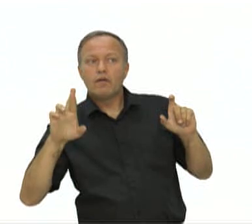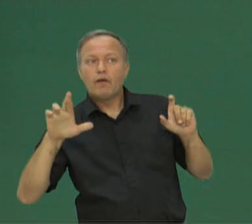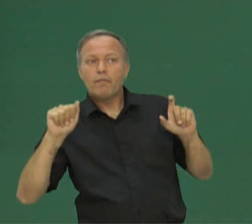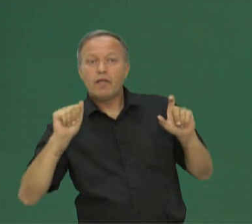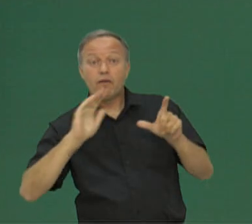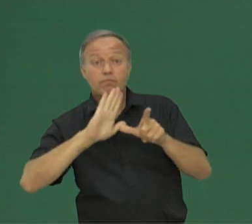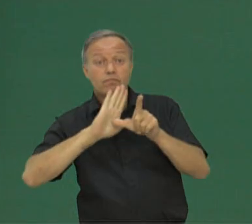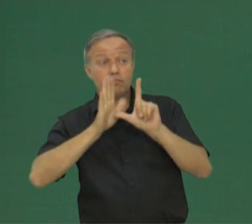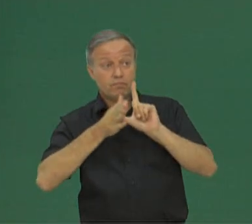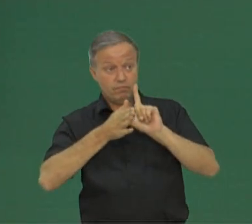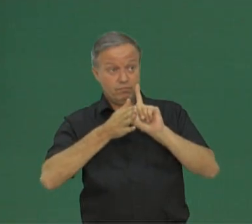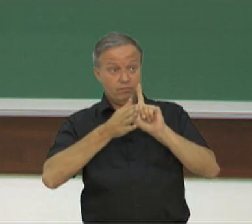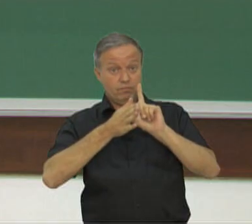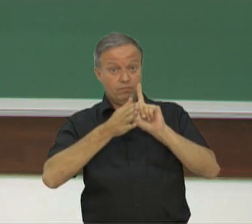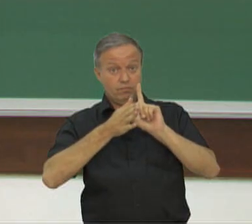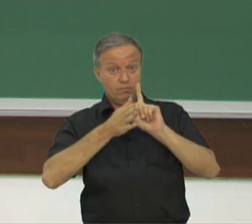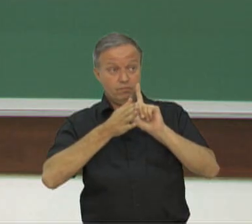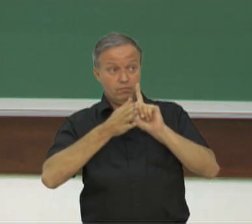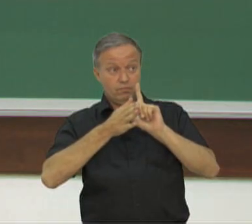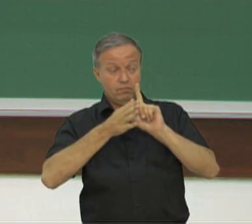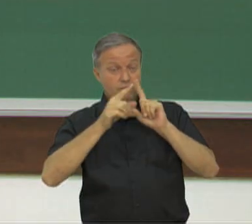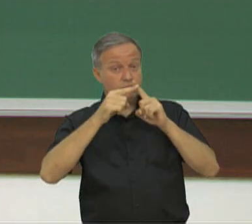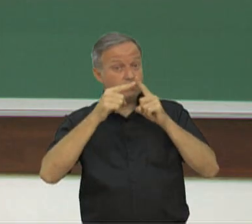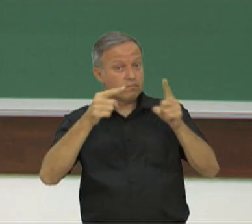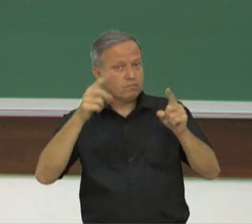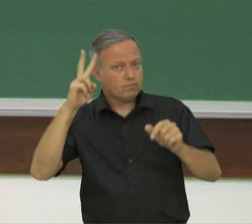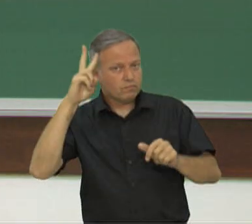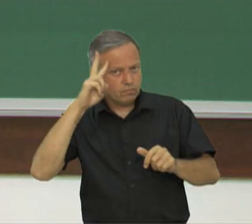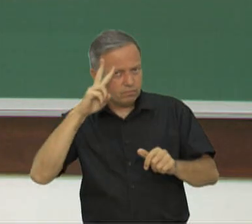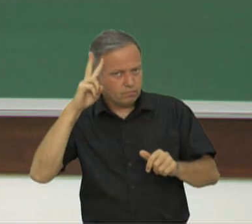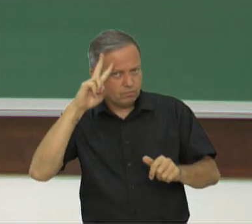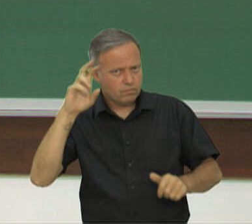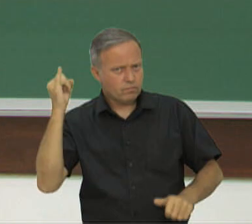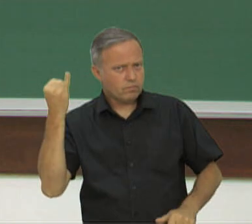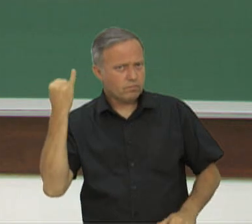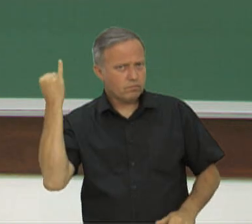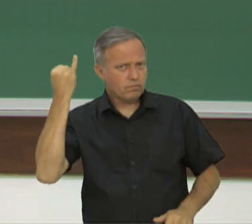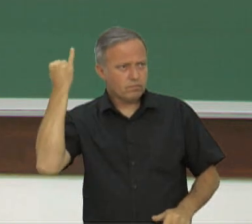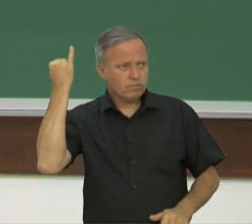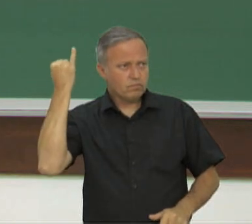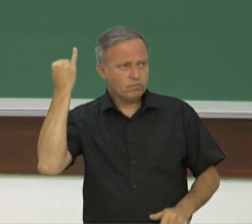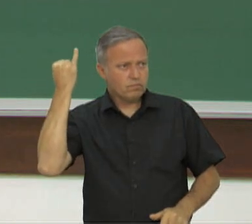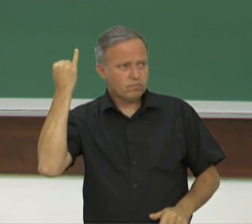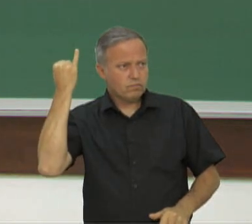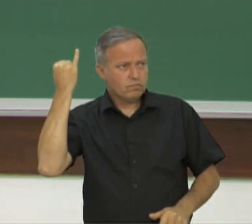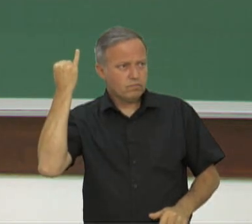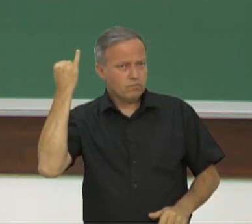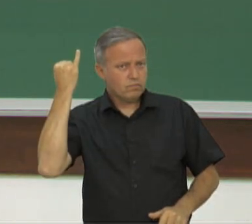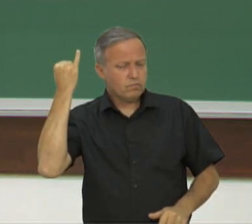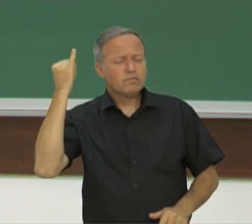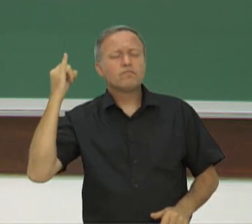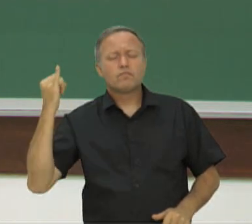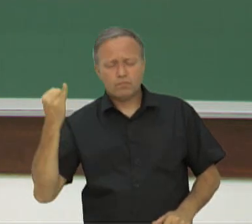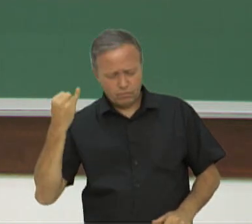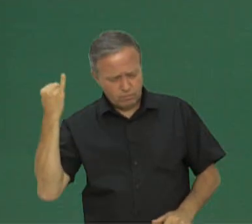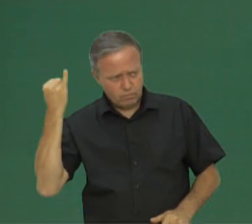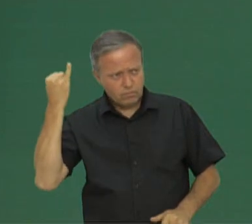respostas, quero lembrá-los de uma coisa que é importante. É